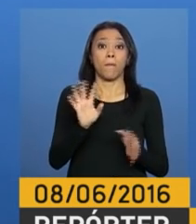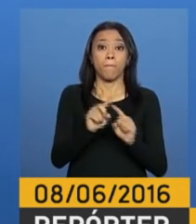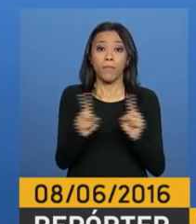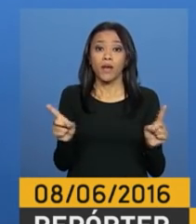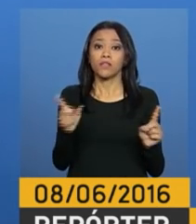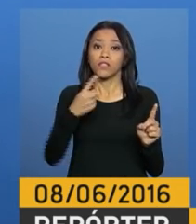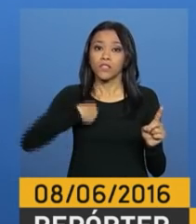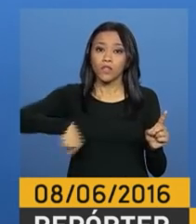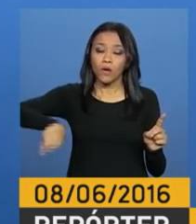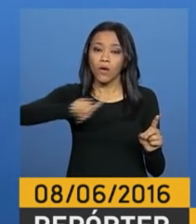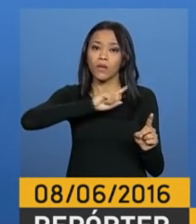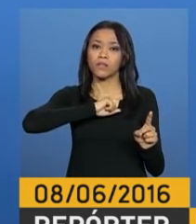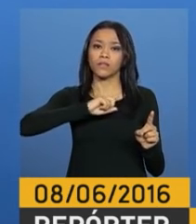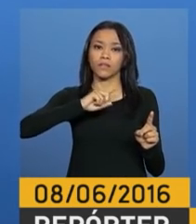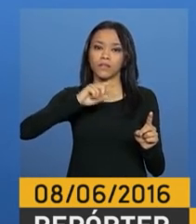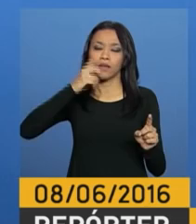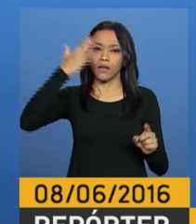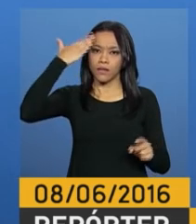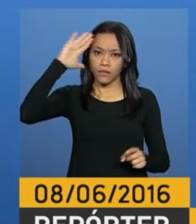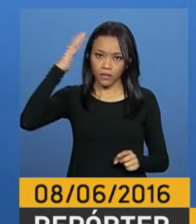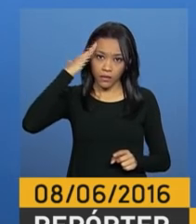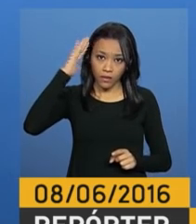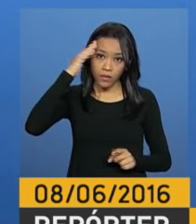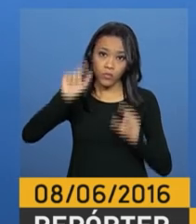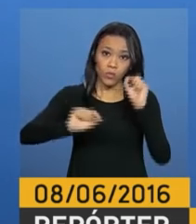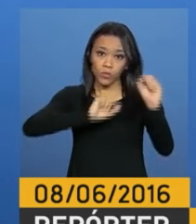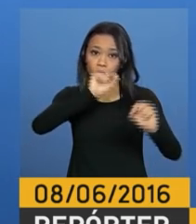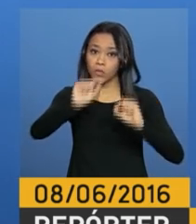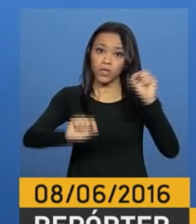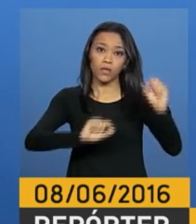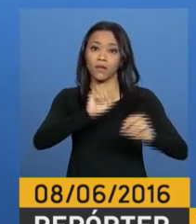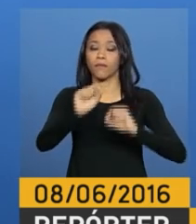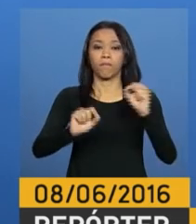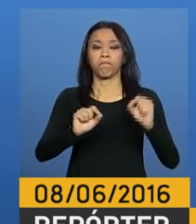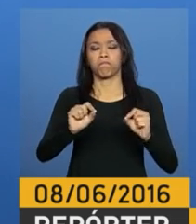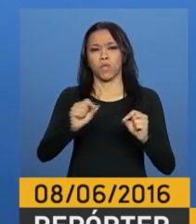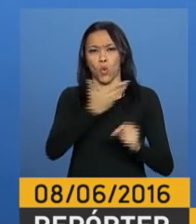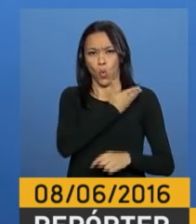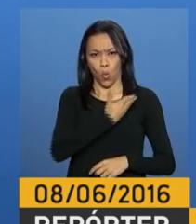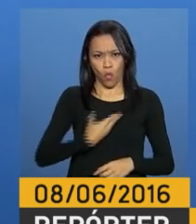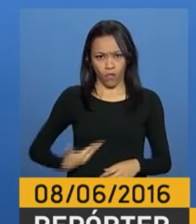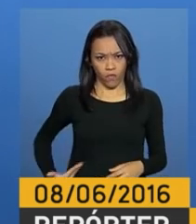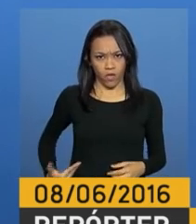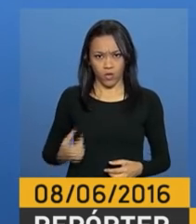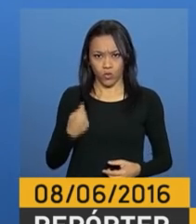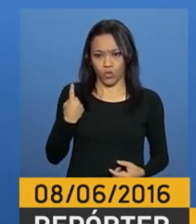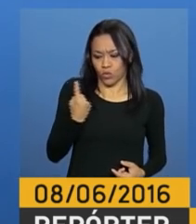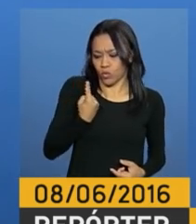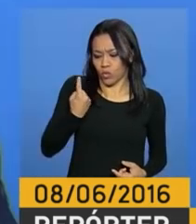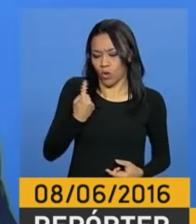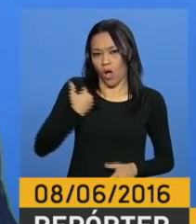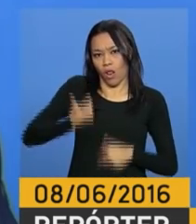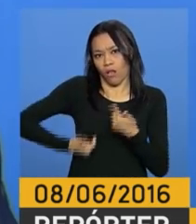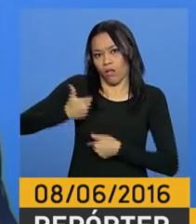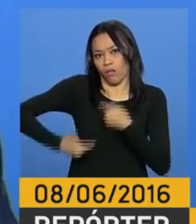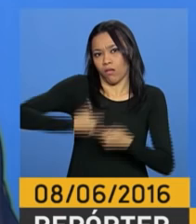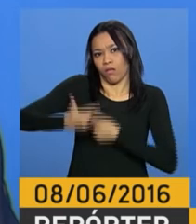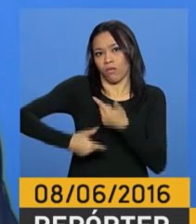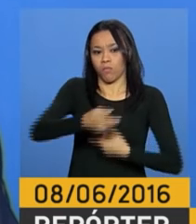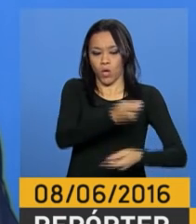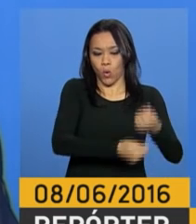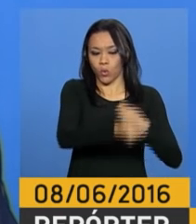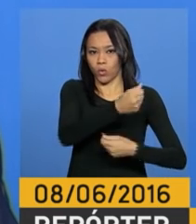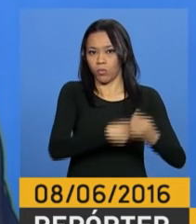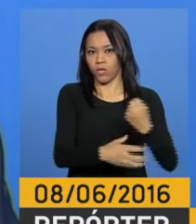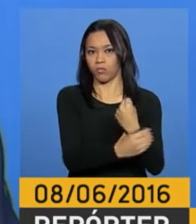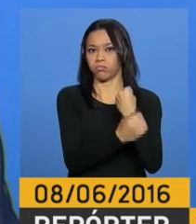nós entendermos definitivamente que não se constrói com o governo sozinho uma economia sólida